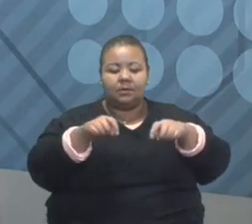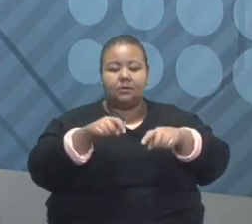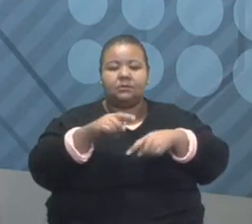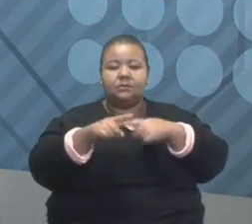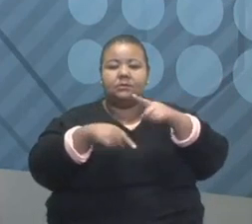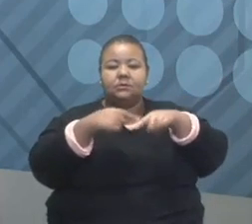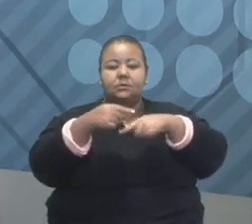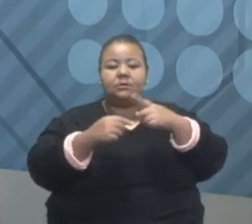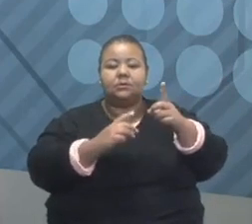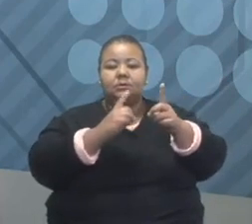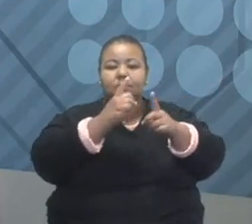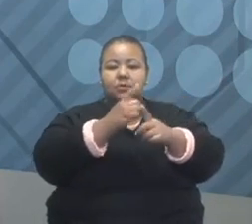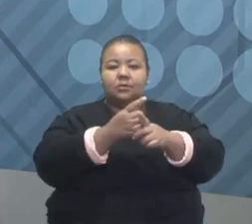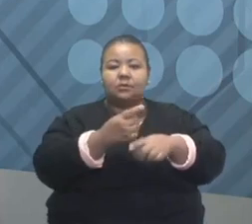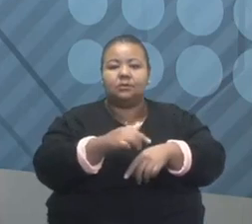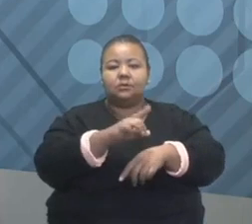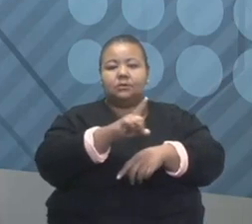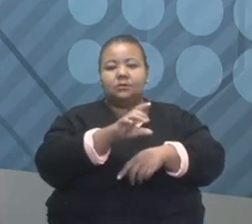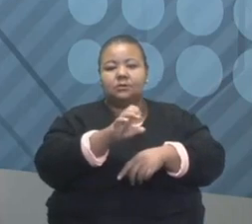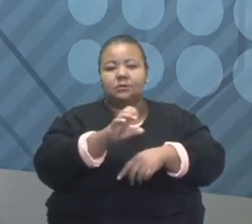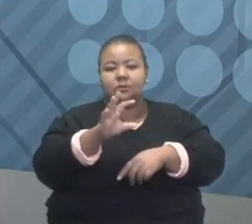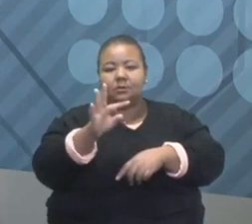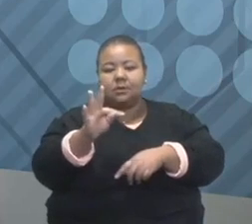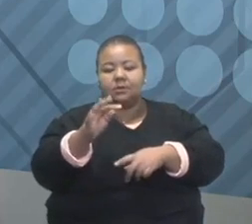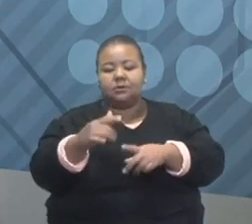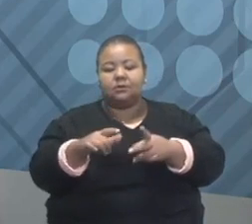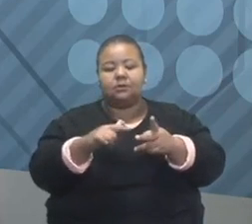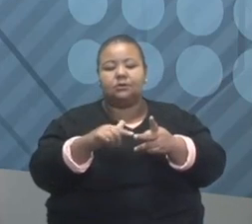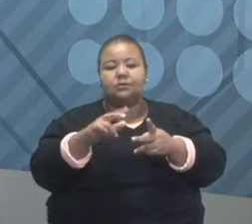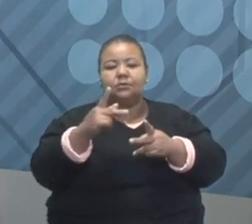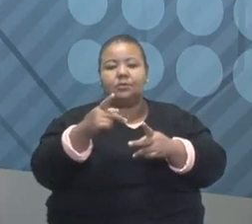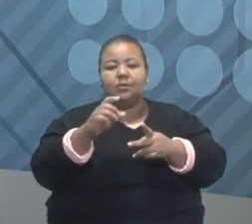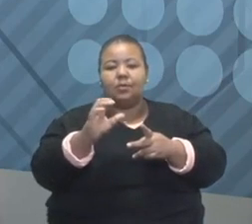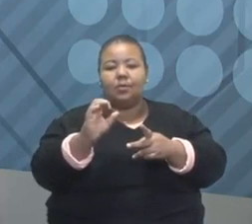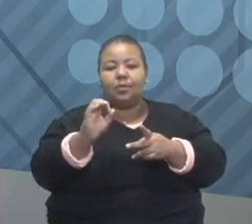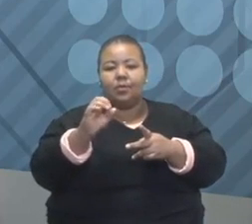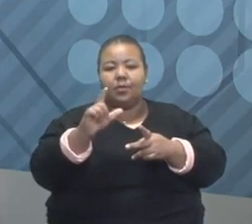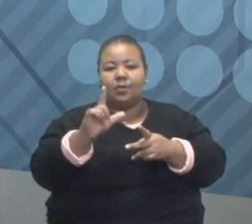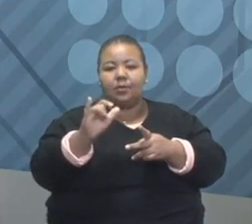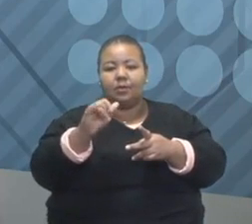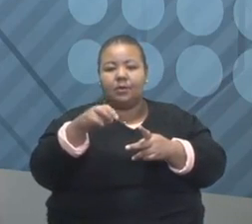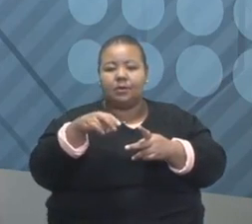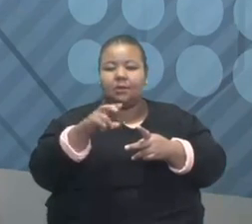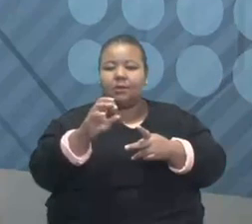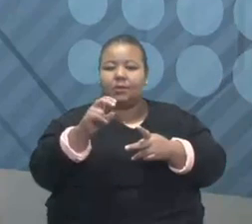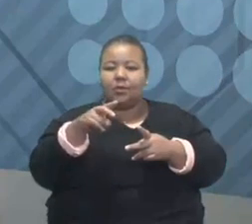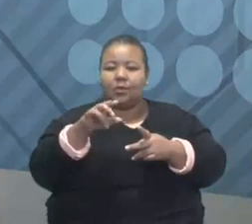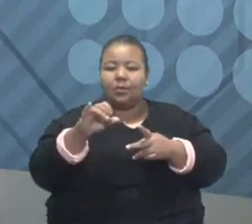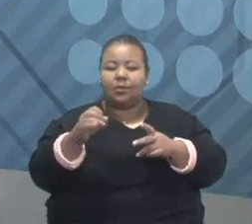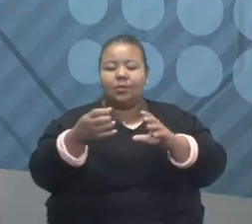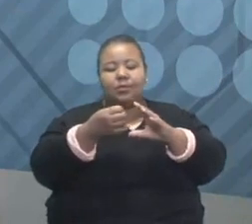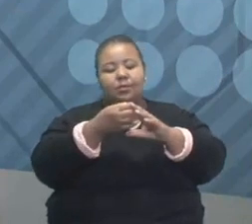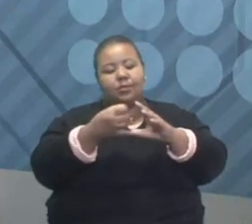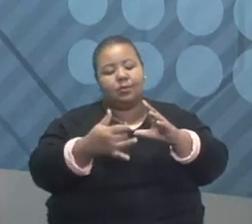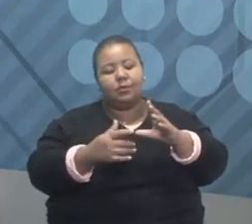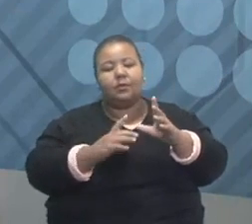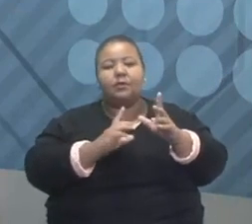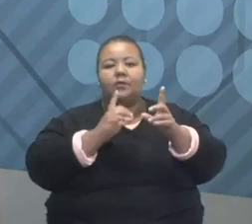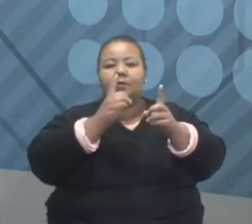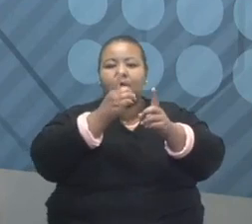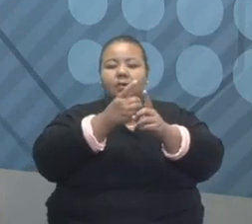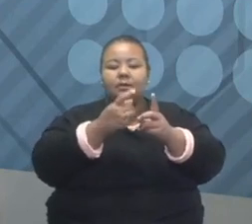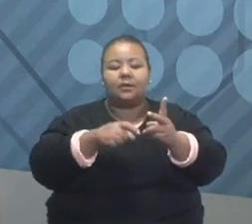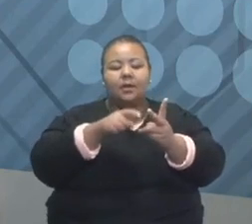polinômio característico. A partir do polinômio característico, encontraremos as suas raízes. As suas